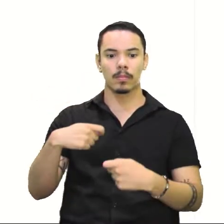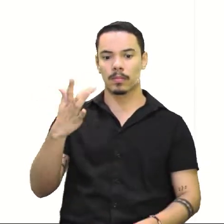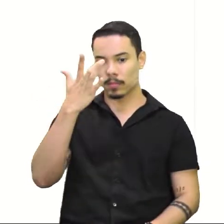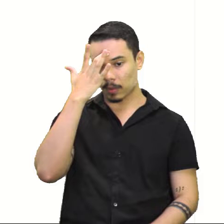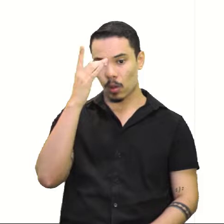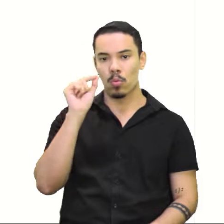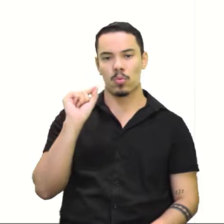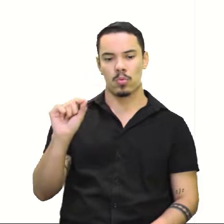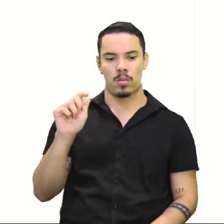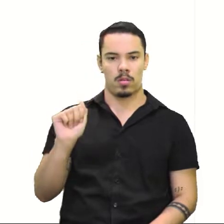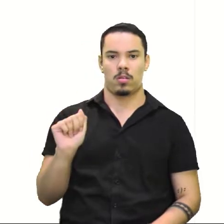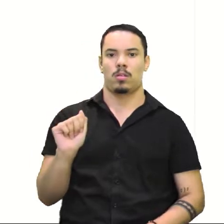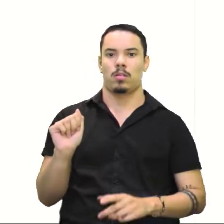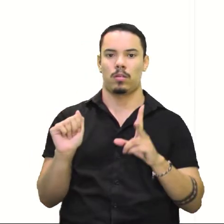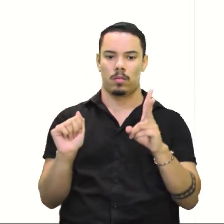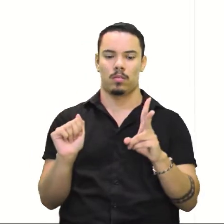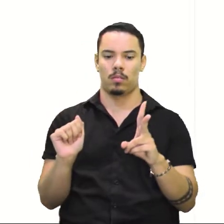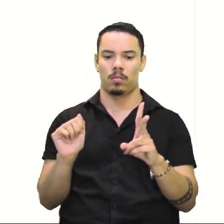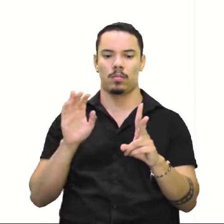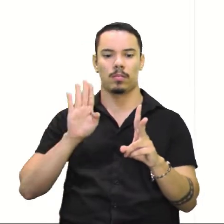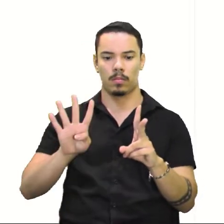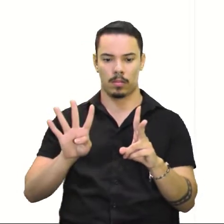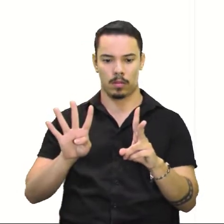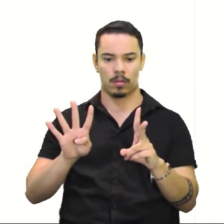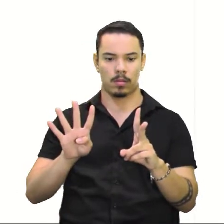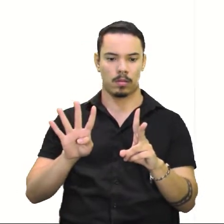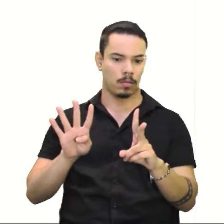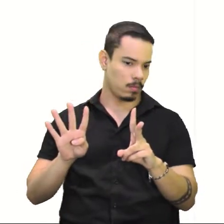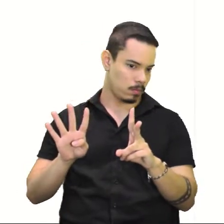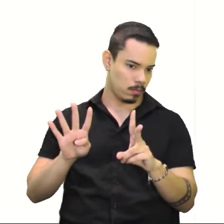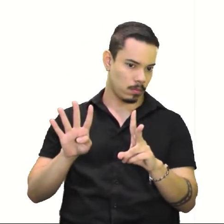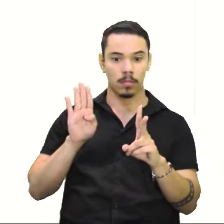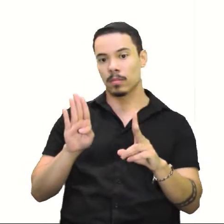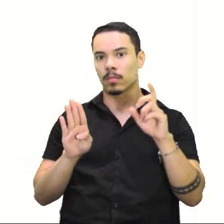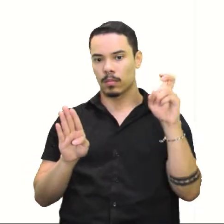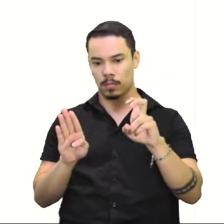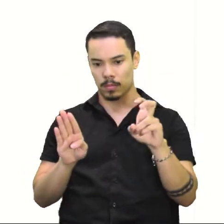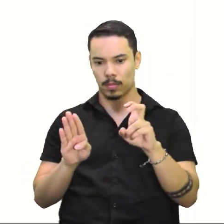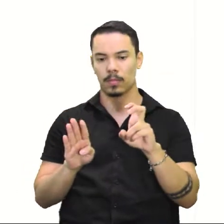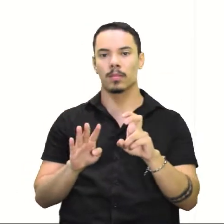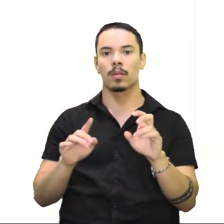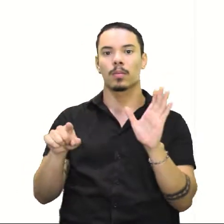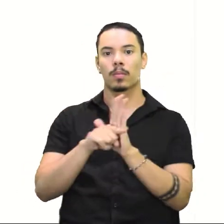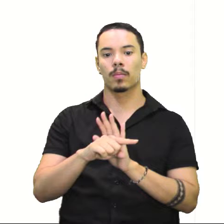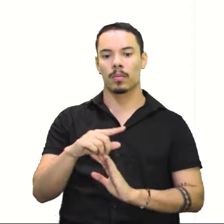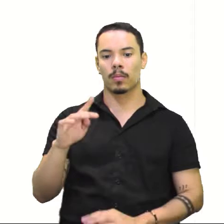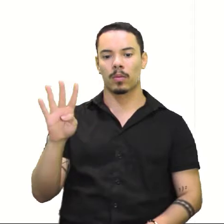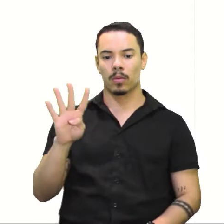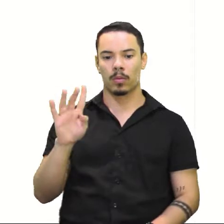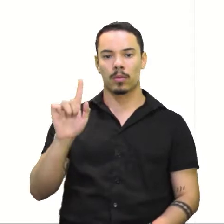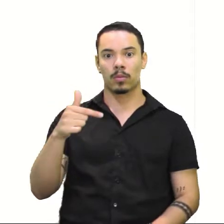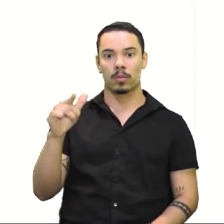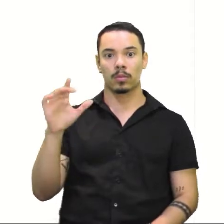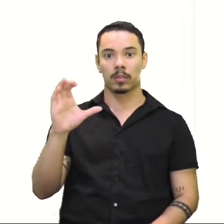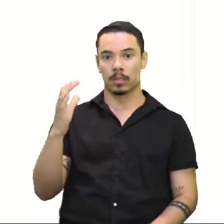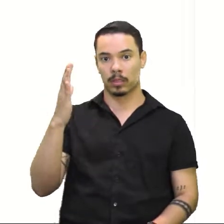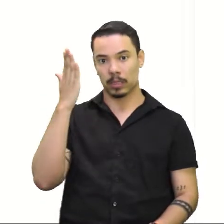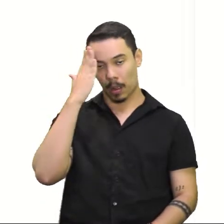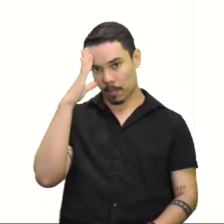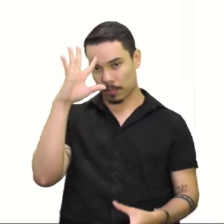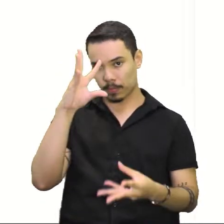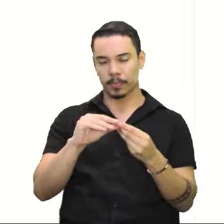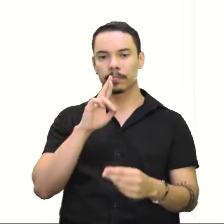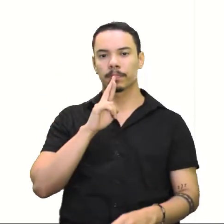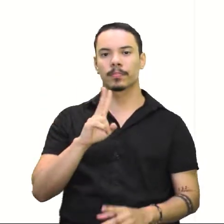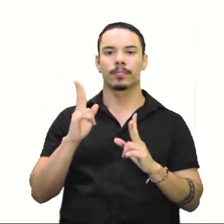vale 2, o meu B vale 5, o meu C vale menos 4... E o meu D vale 3. Tem que ser